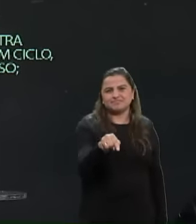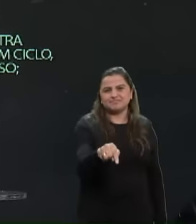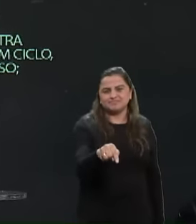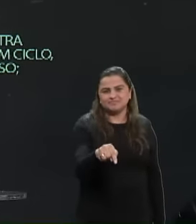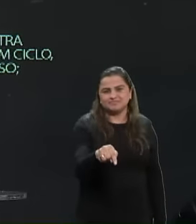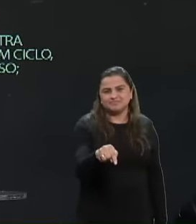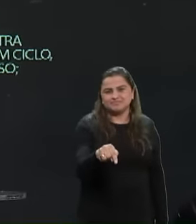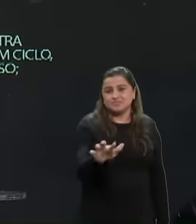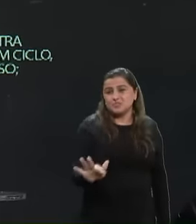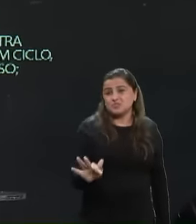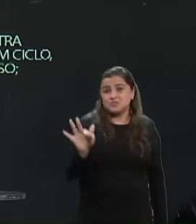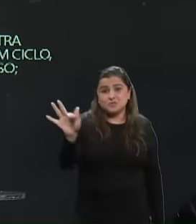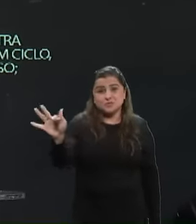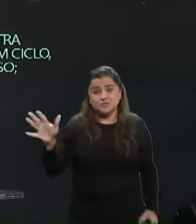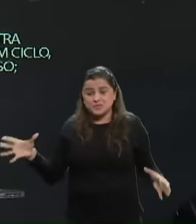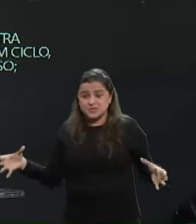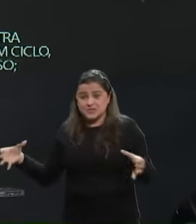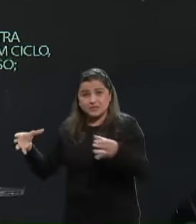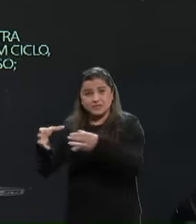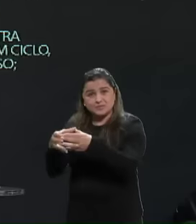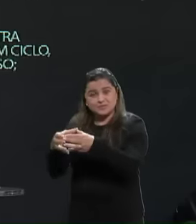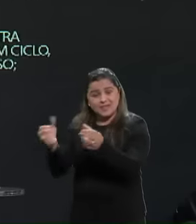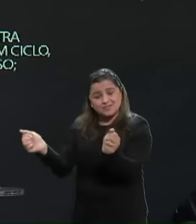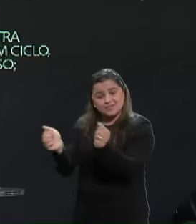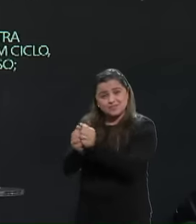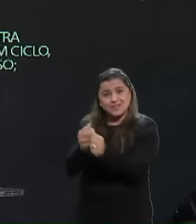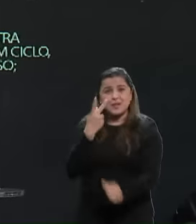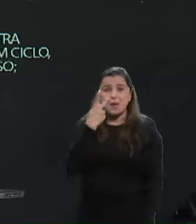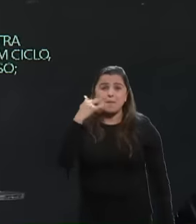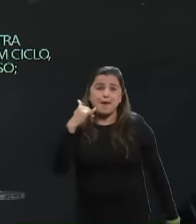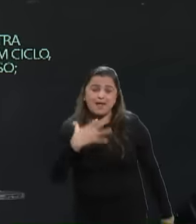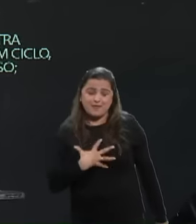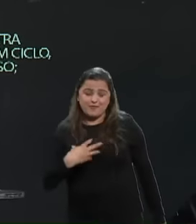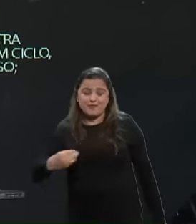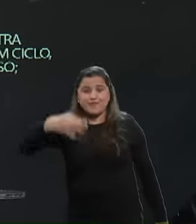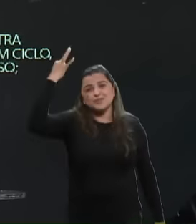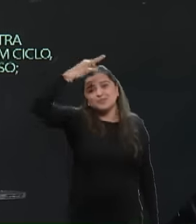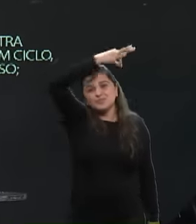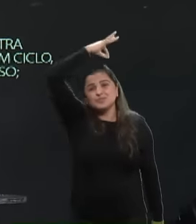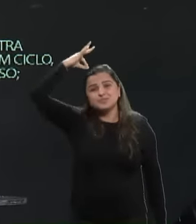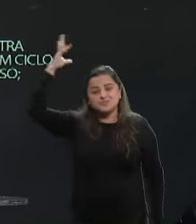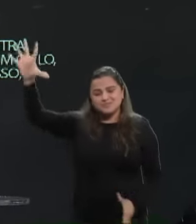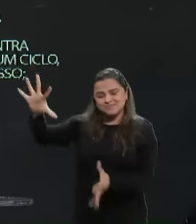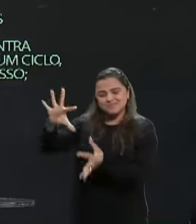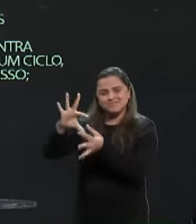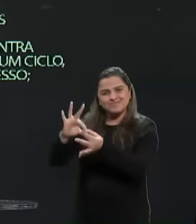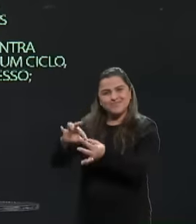ia reunir o Pai, o Filho e o Espírito